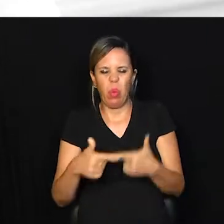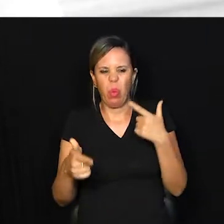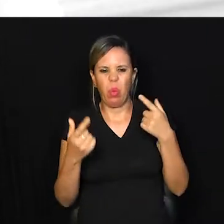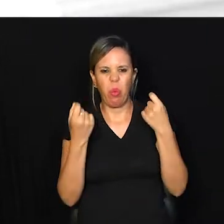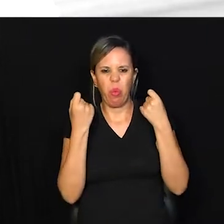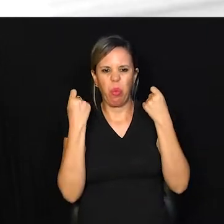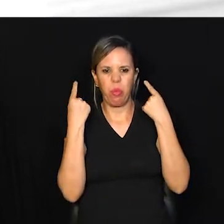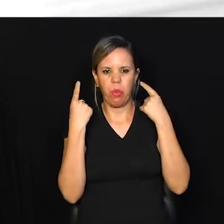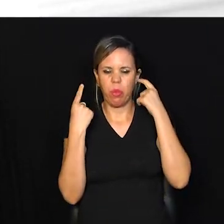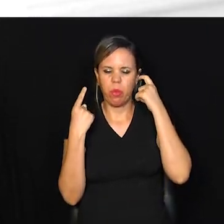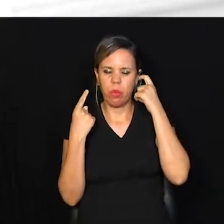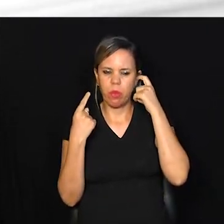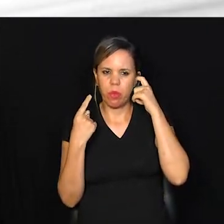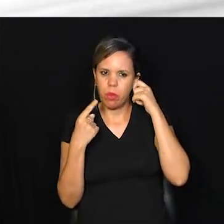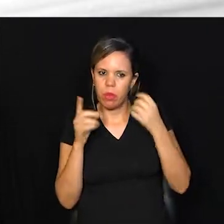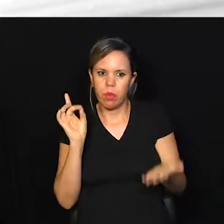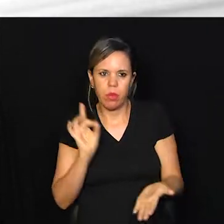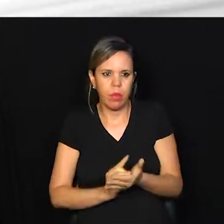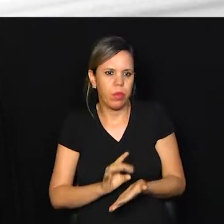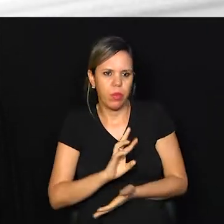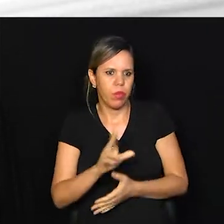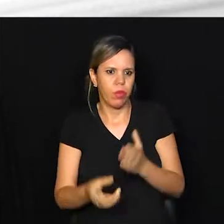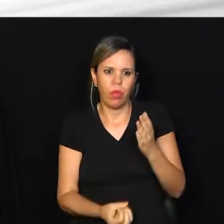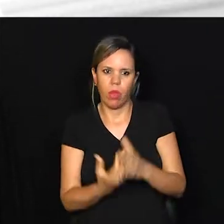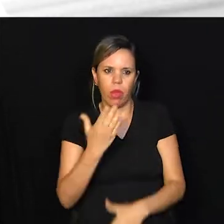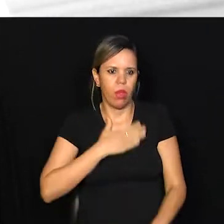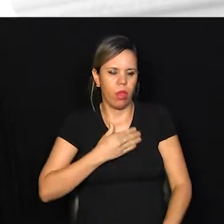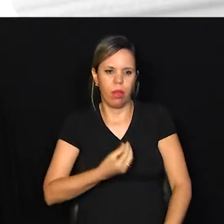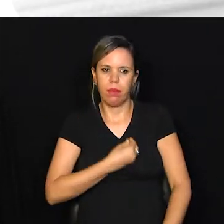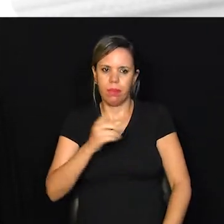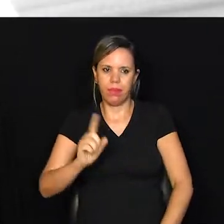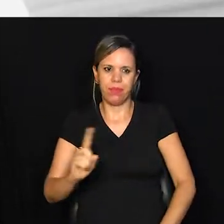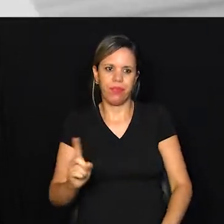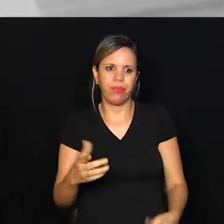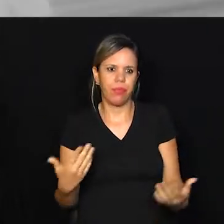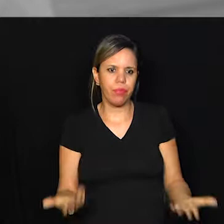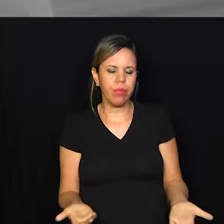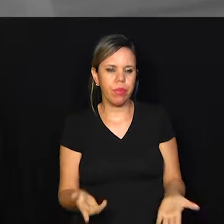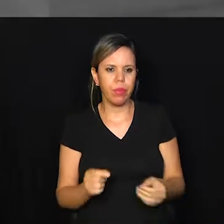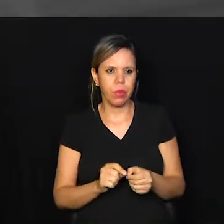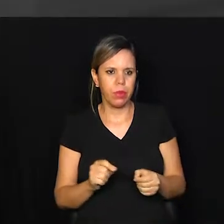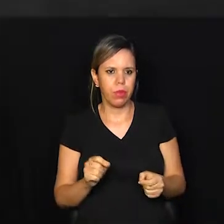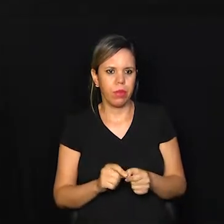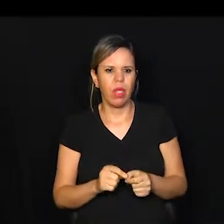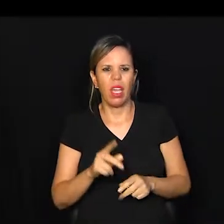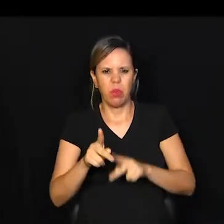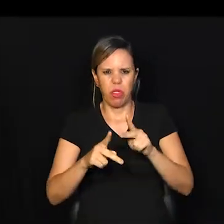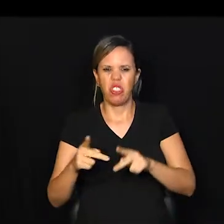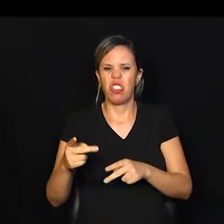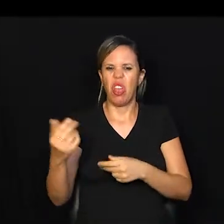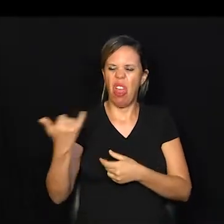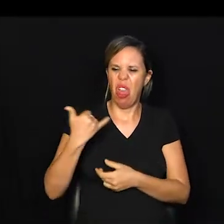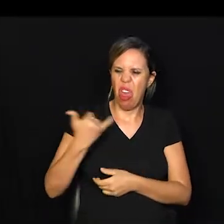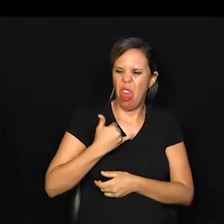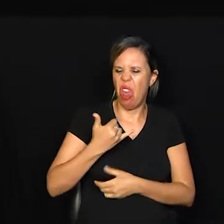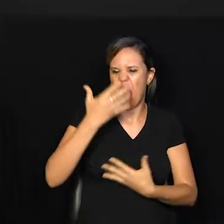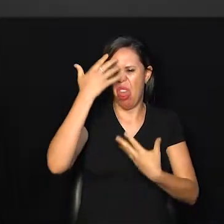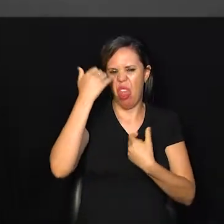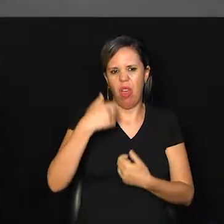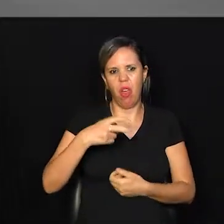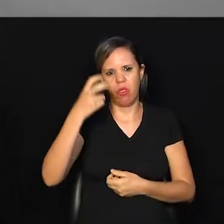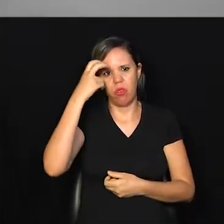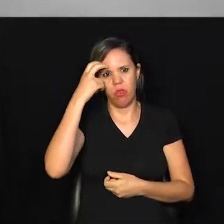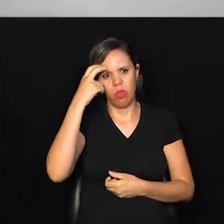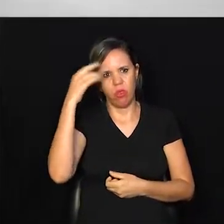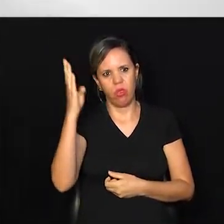na realidade, racismo não aconteceu na minha vida. Agora, que eu fui chamado de macaco, fui. Cultura do Brasil,